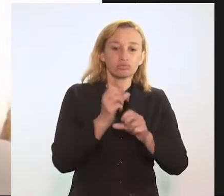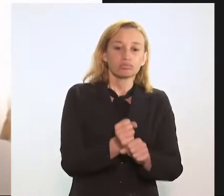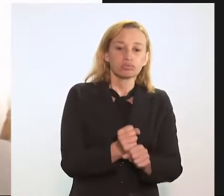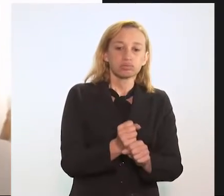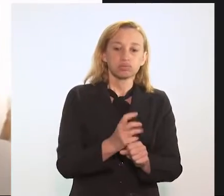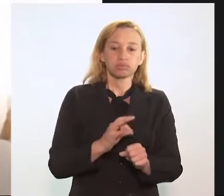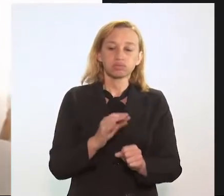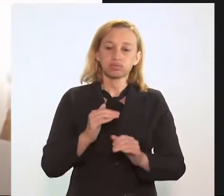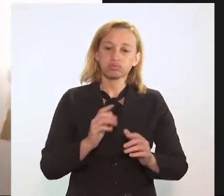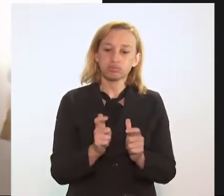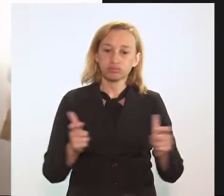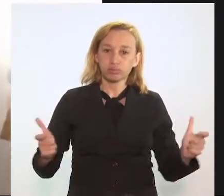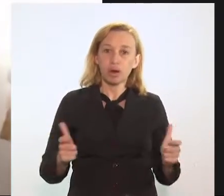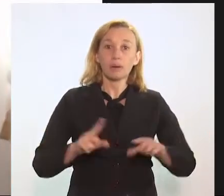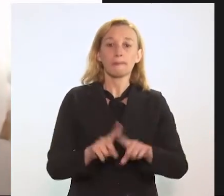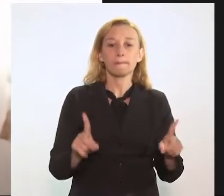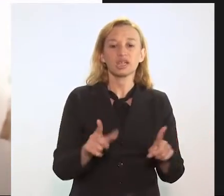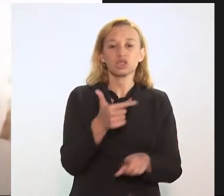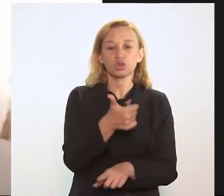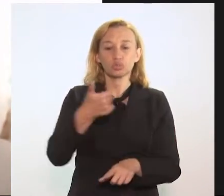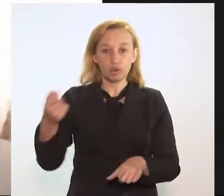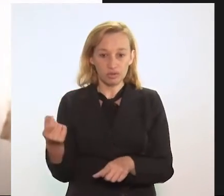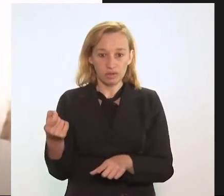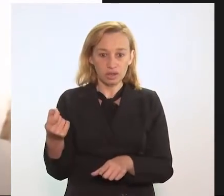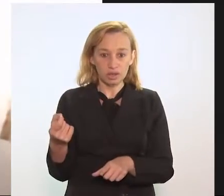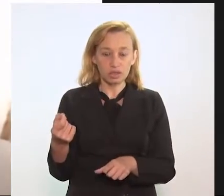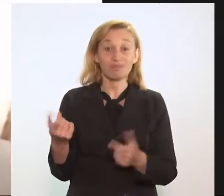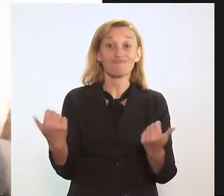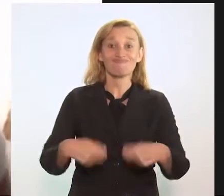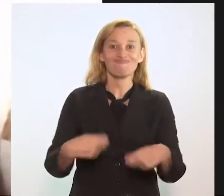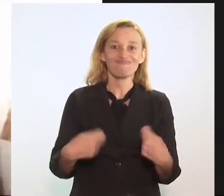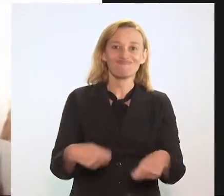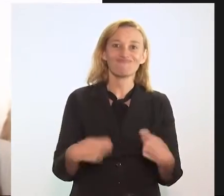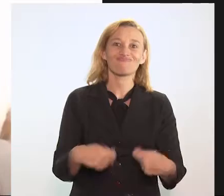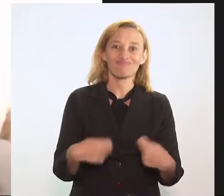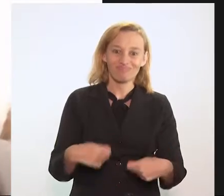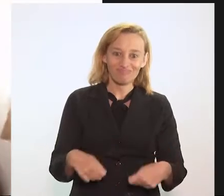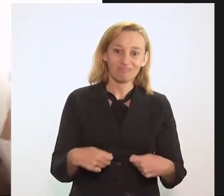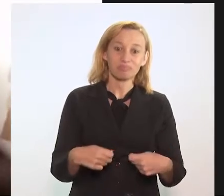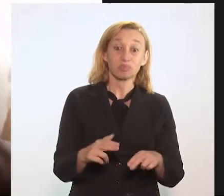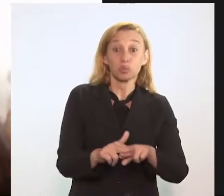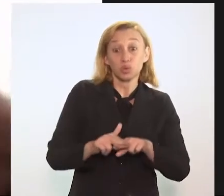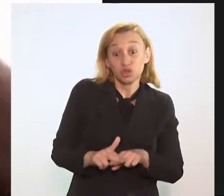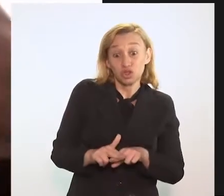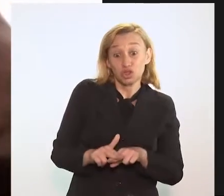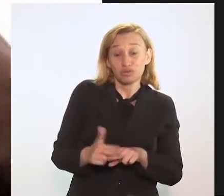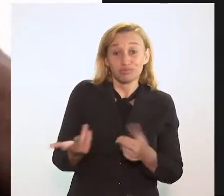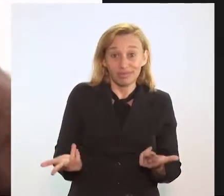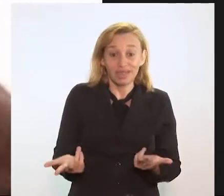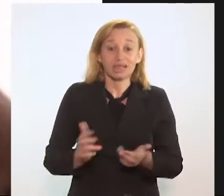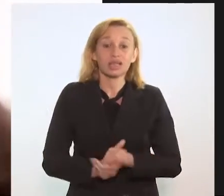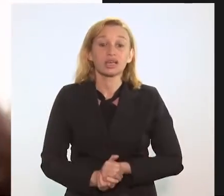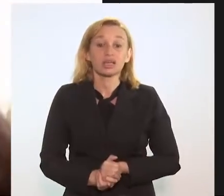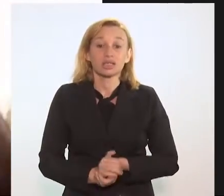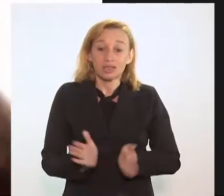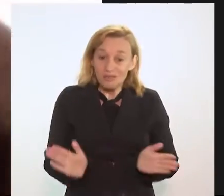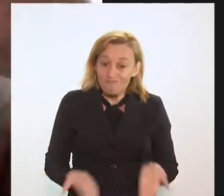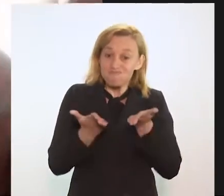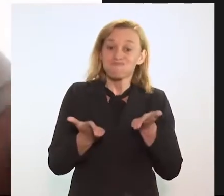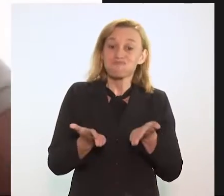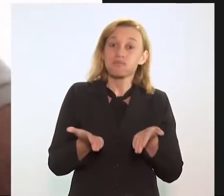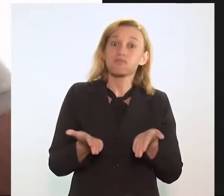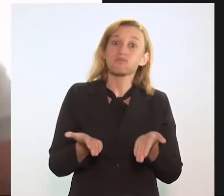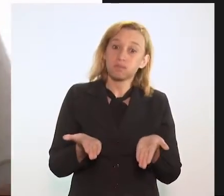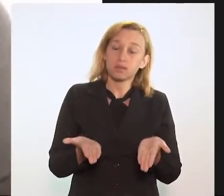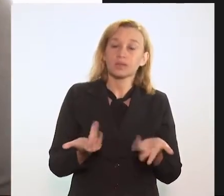faturamento nesse período cresceu bastante. Só que em 2020, por conta dessa necessidade e por conta desse